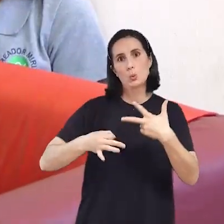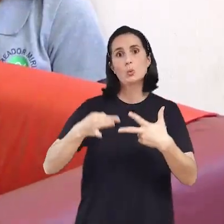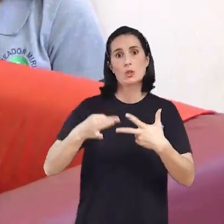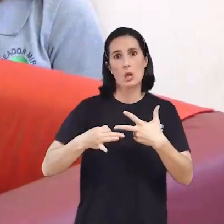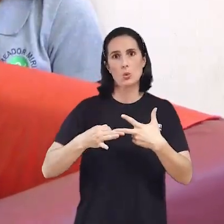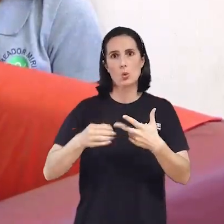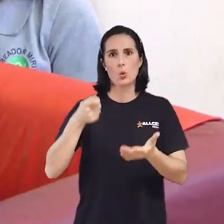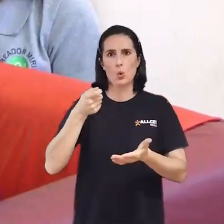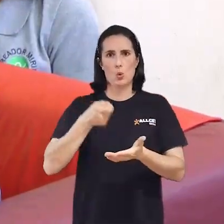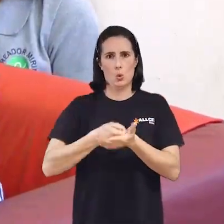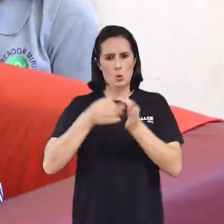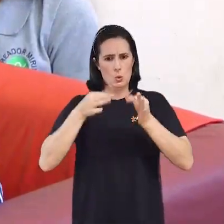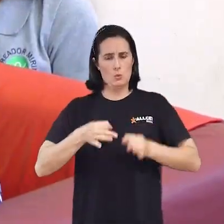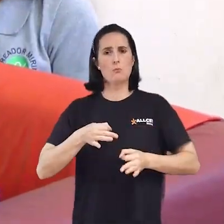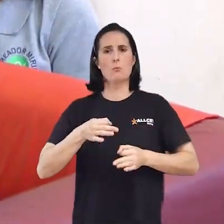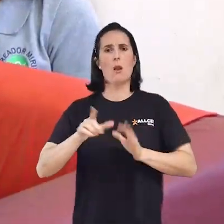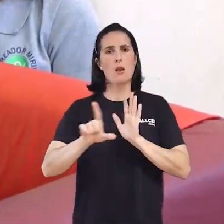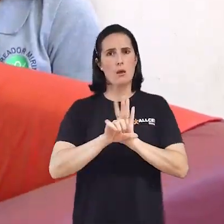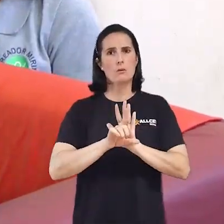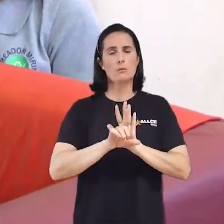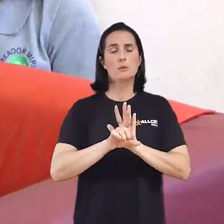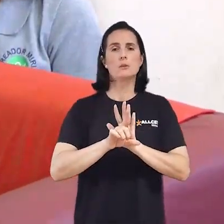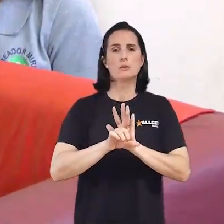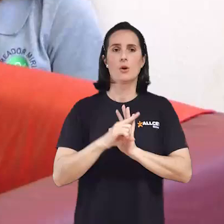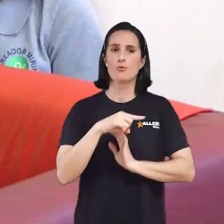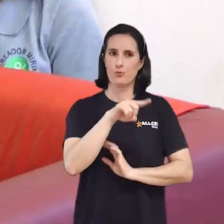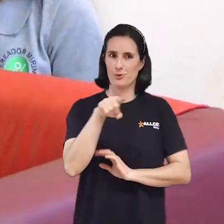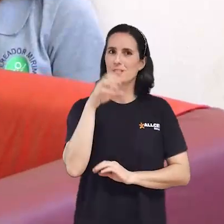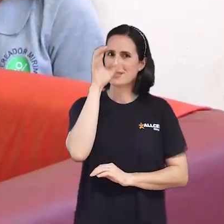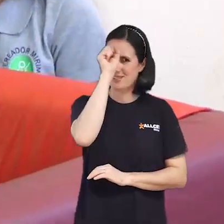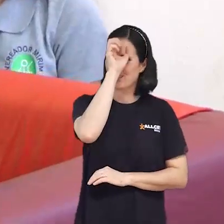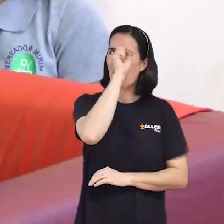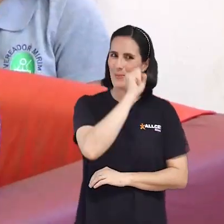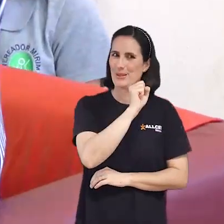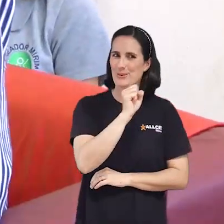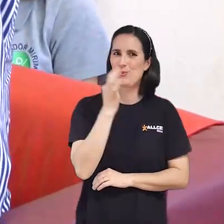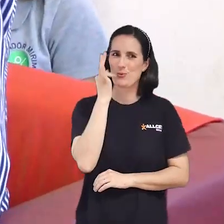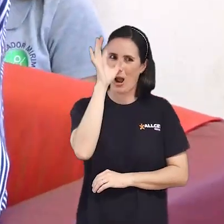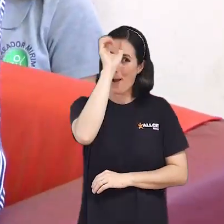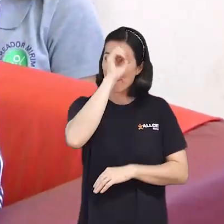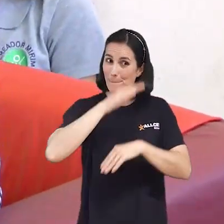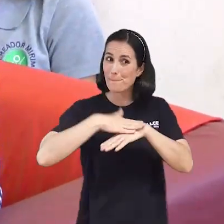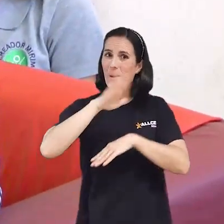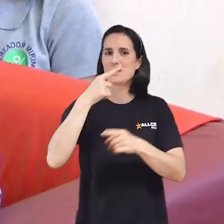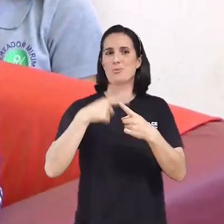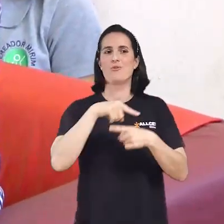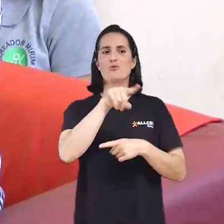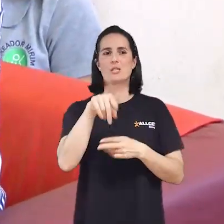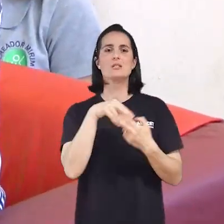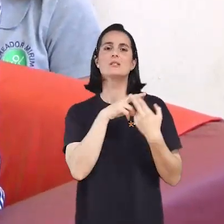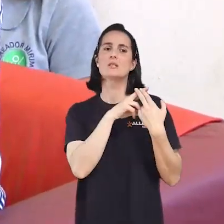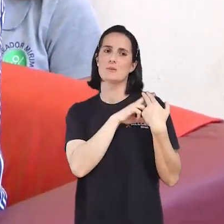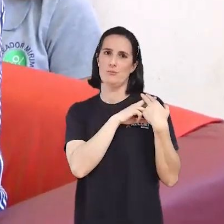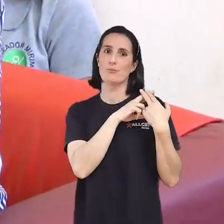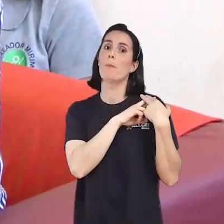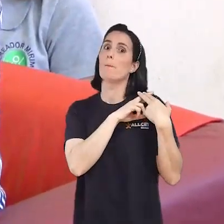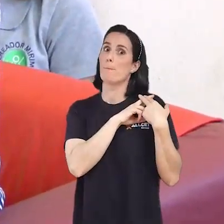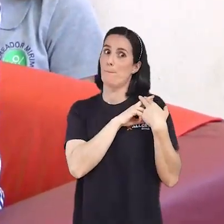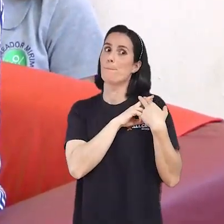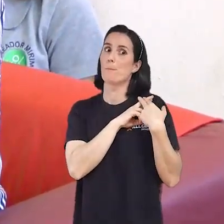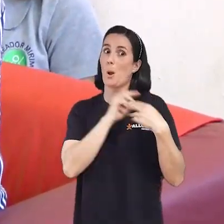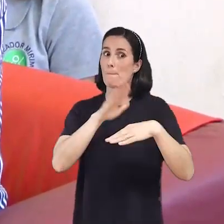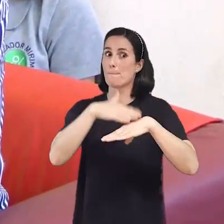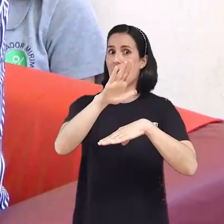conseguem botar em prática. Aí a gente se frustra, porque a gente queria fazer. Né? E a gente tem que trabalhar com isso. Né? Isso é o